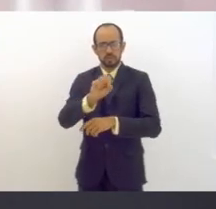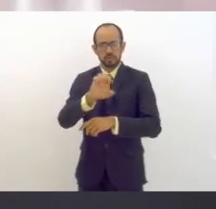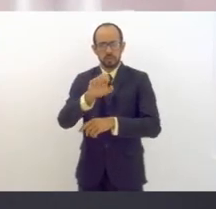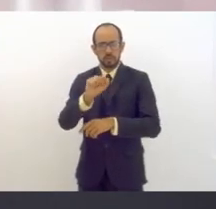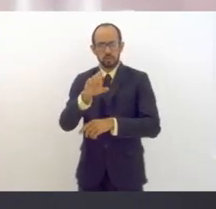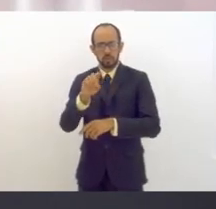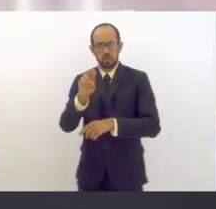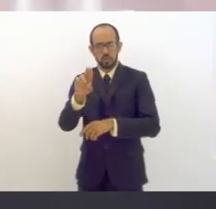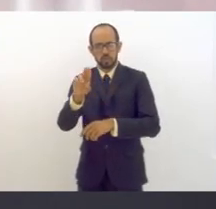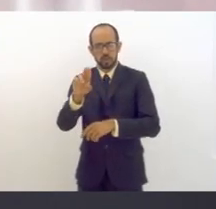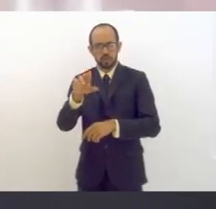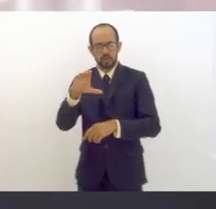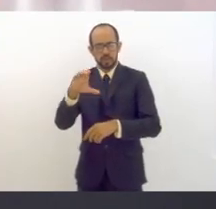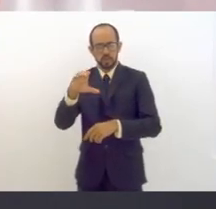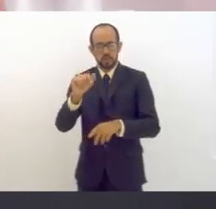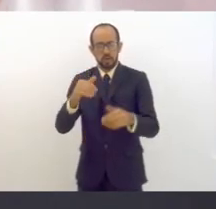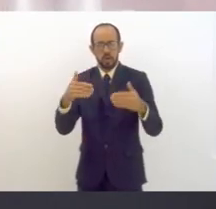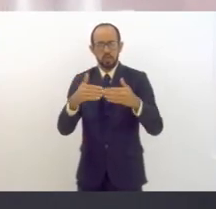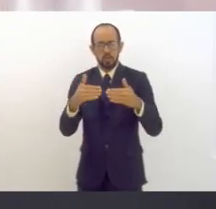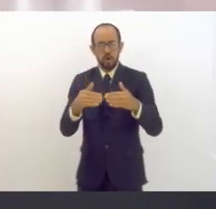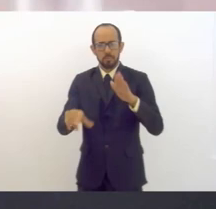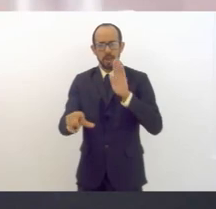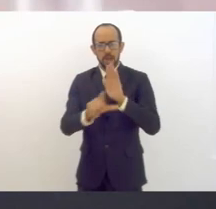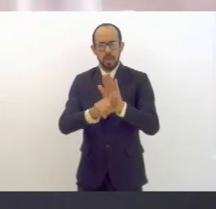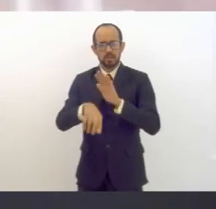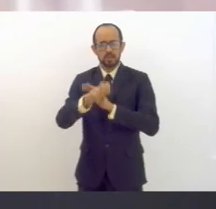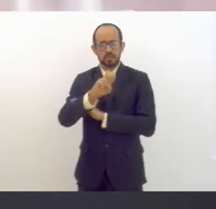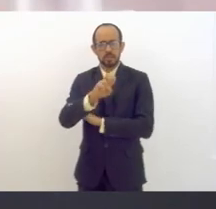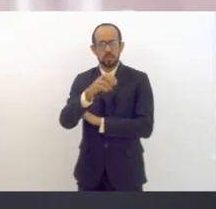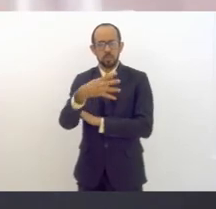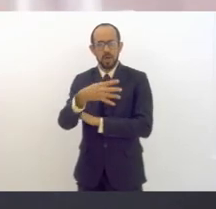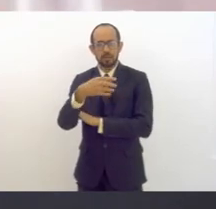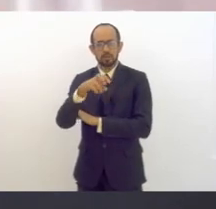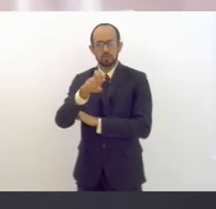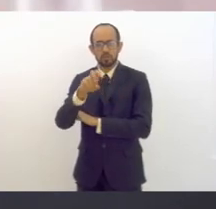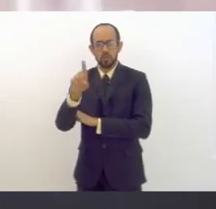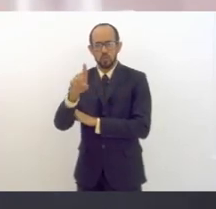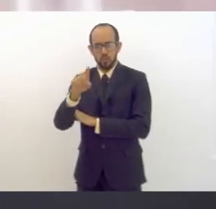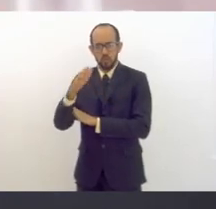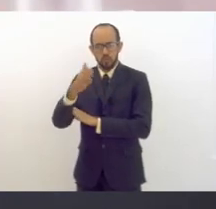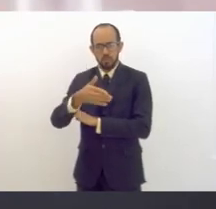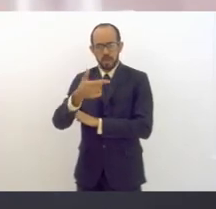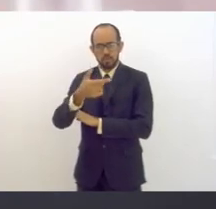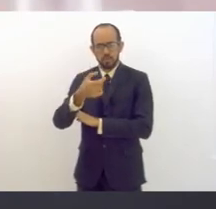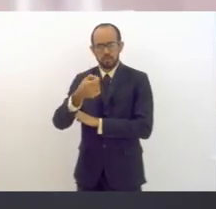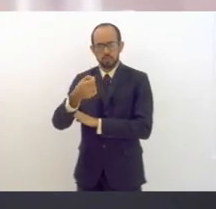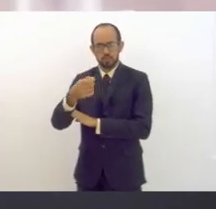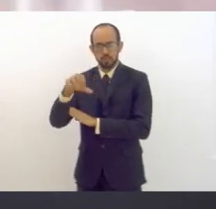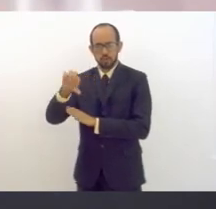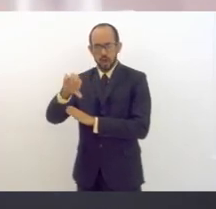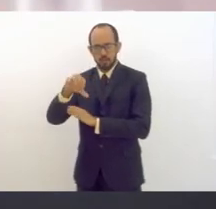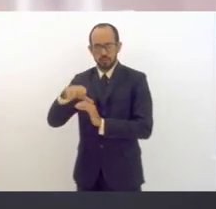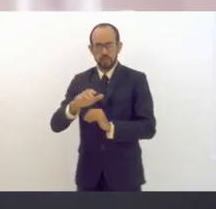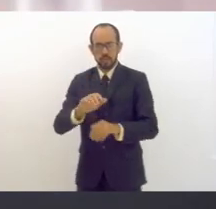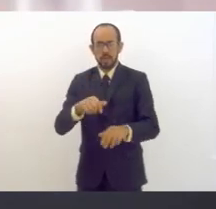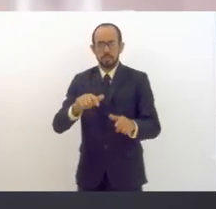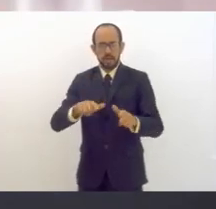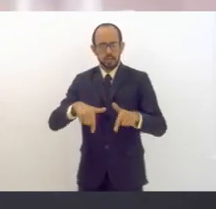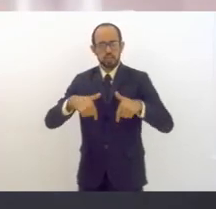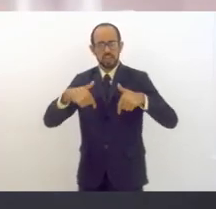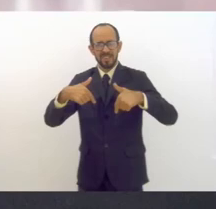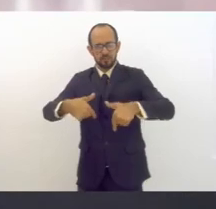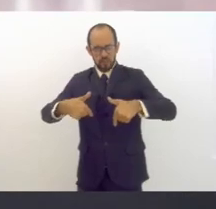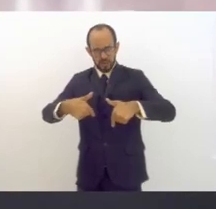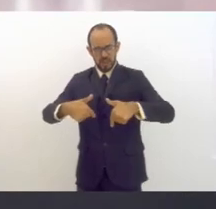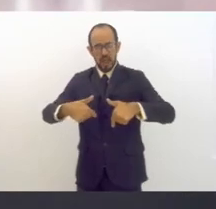5451 de 2009. Essa audiência é uma audiência muito importante para que a gente possa enfrentar mais detalhadamente